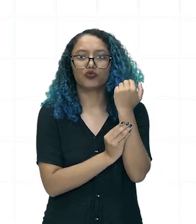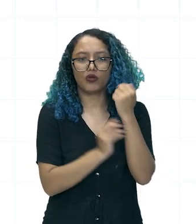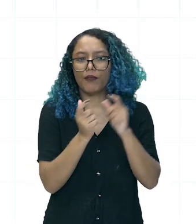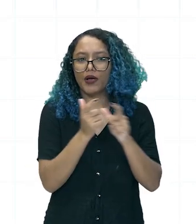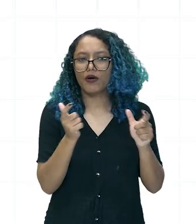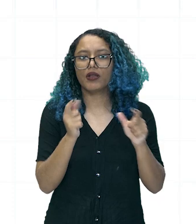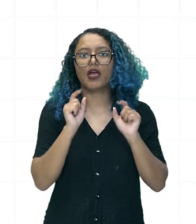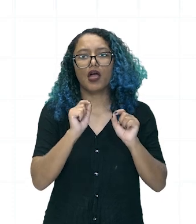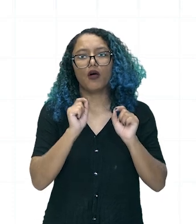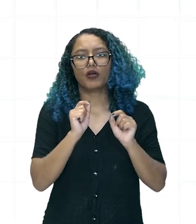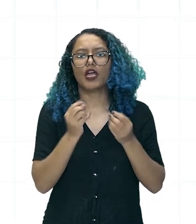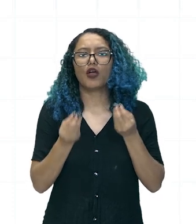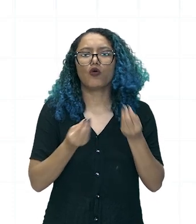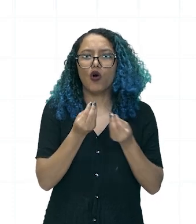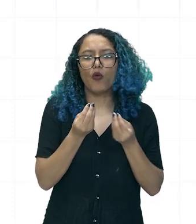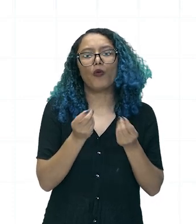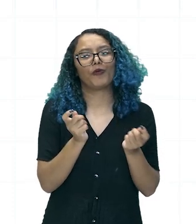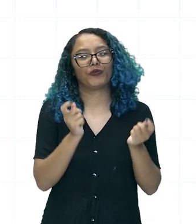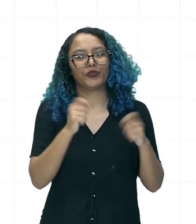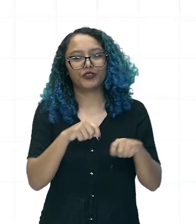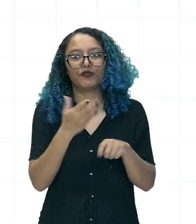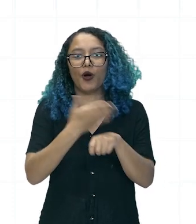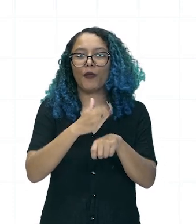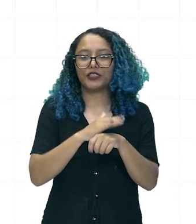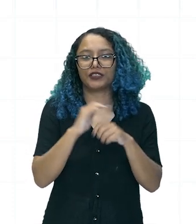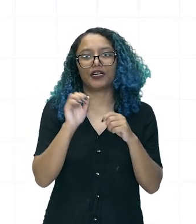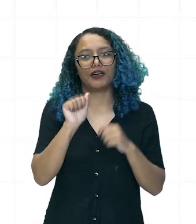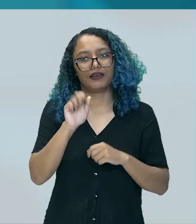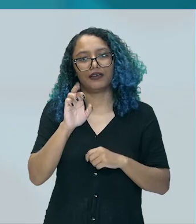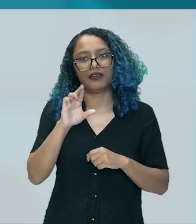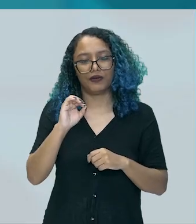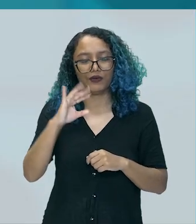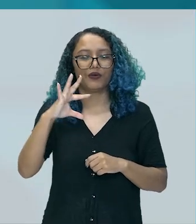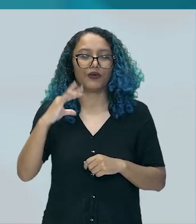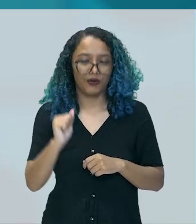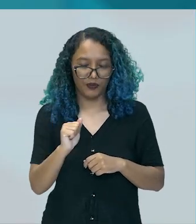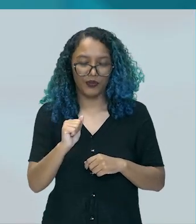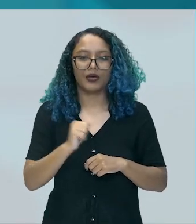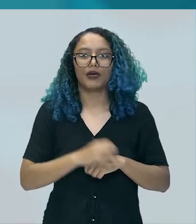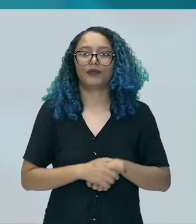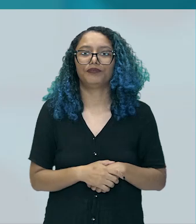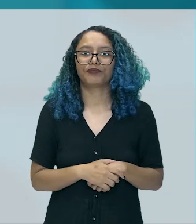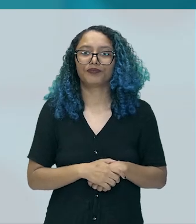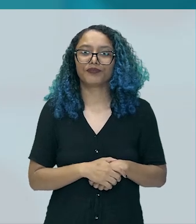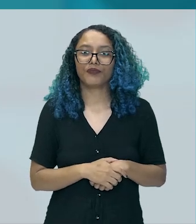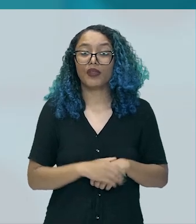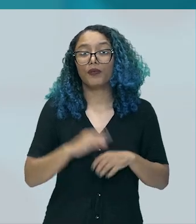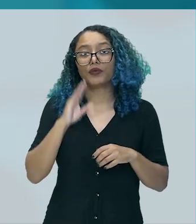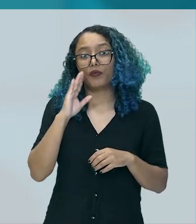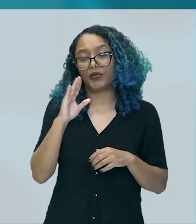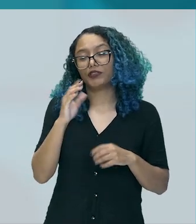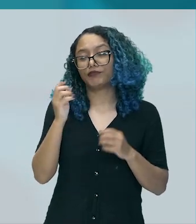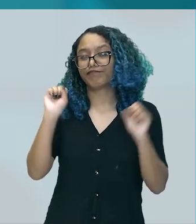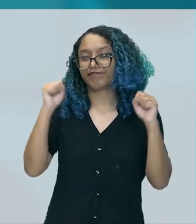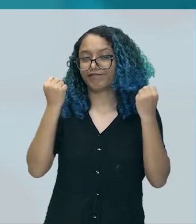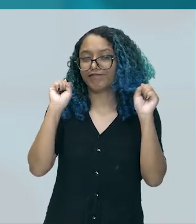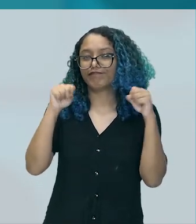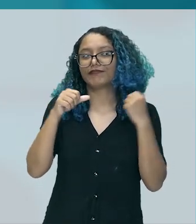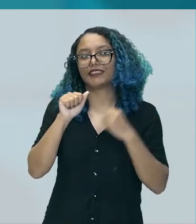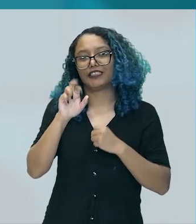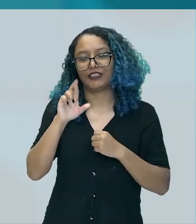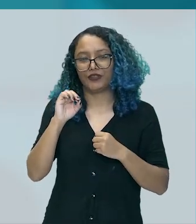provoca a oxigenação das células musculares e elevado gasto calórico. Quando a gente faz essa atividade